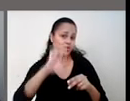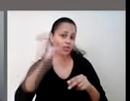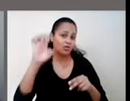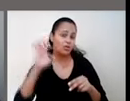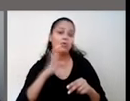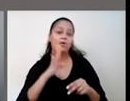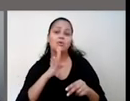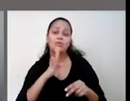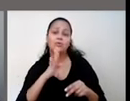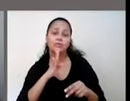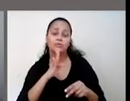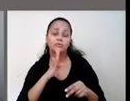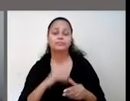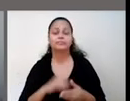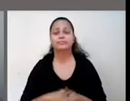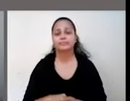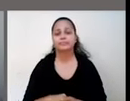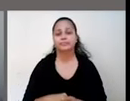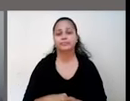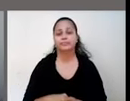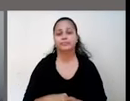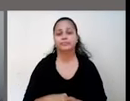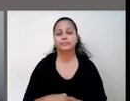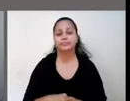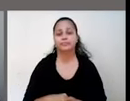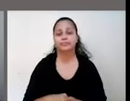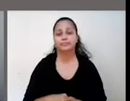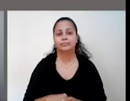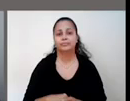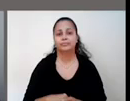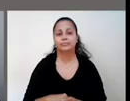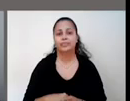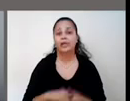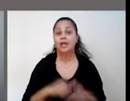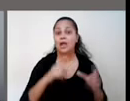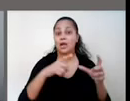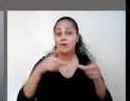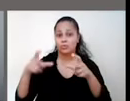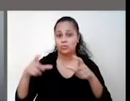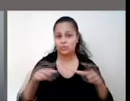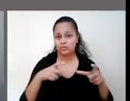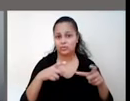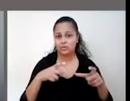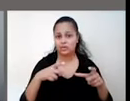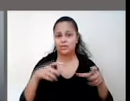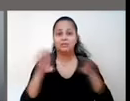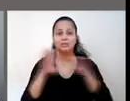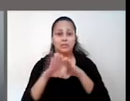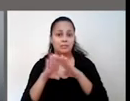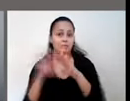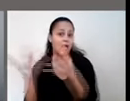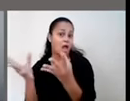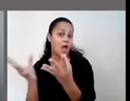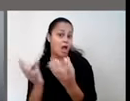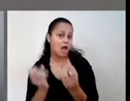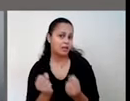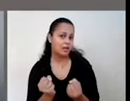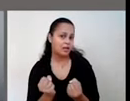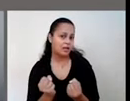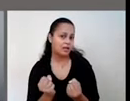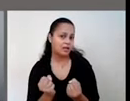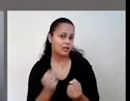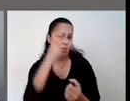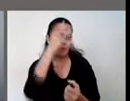pouco, ficaram conhecidos como burgos, tá? Esses espaços, os burgos, também atraíam pessoas